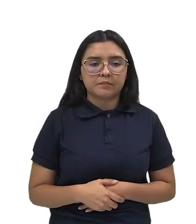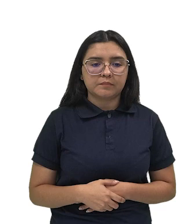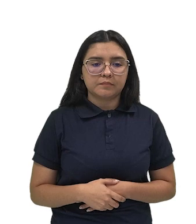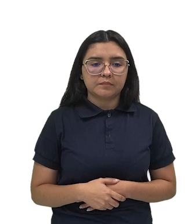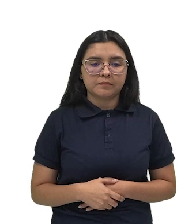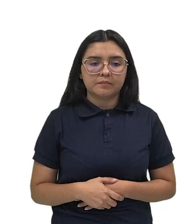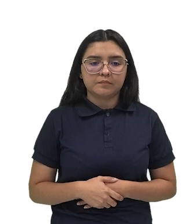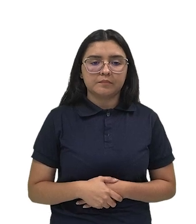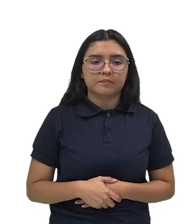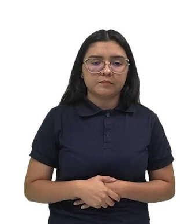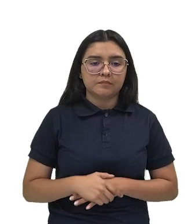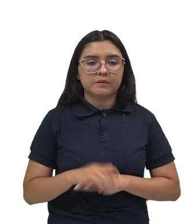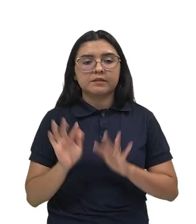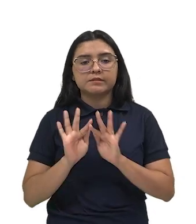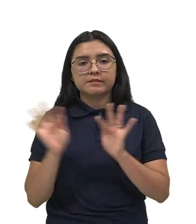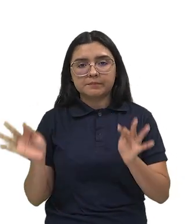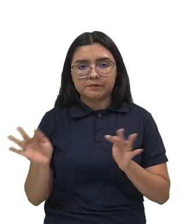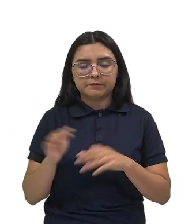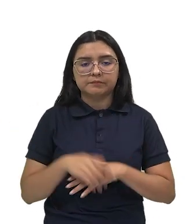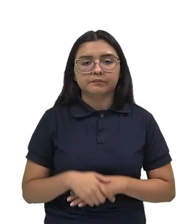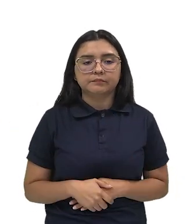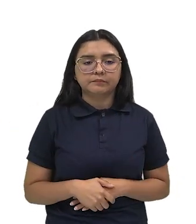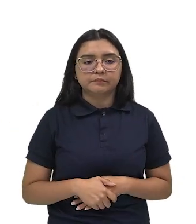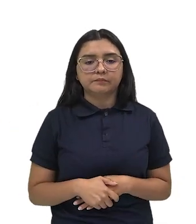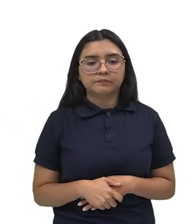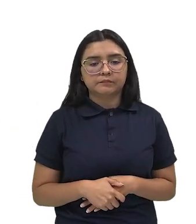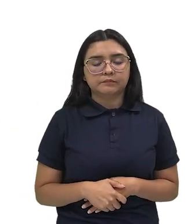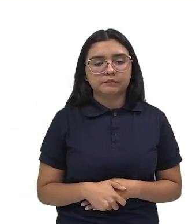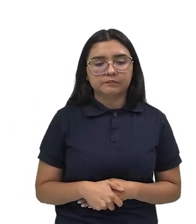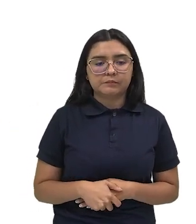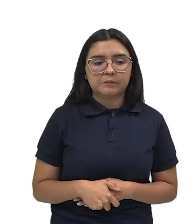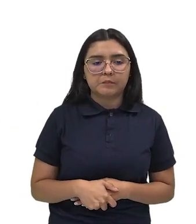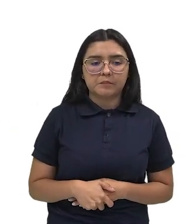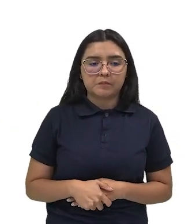aritmética simples.